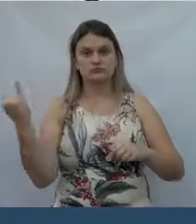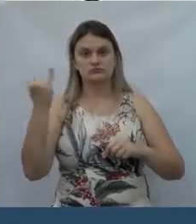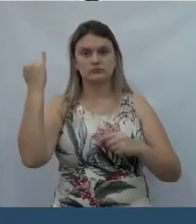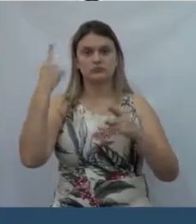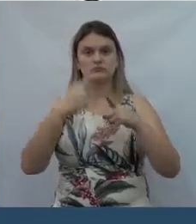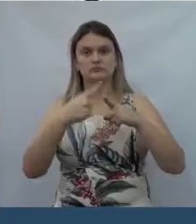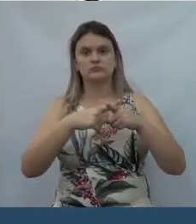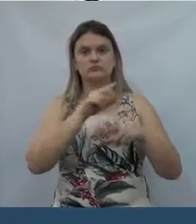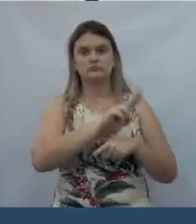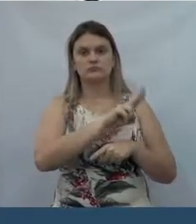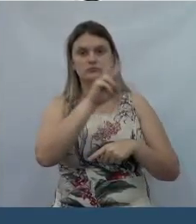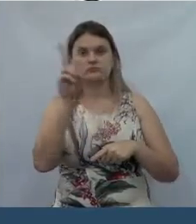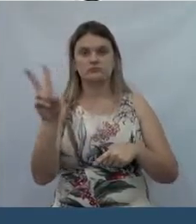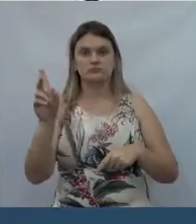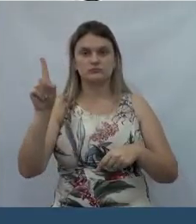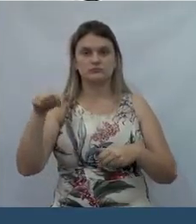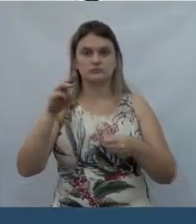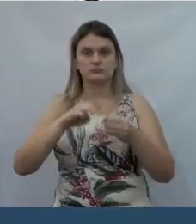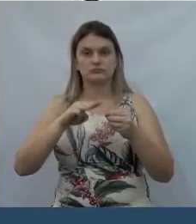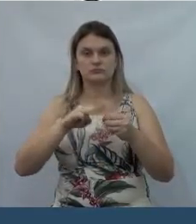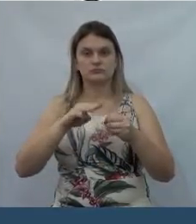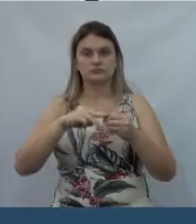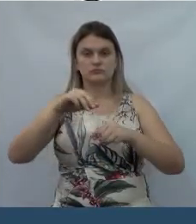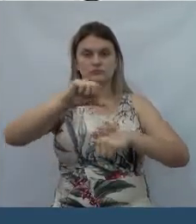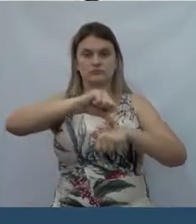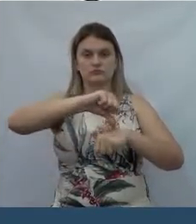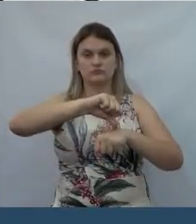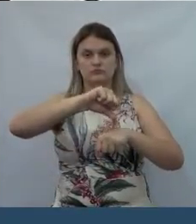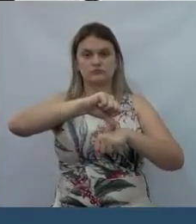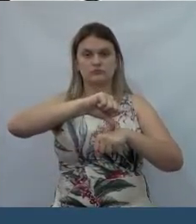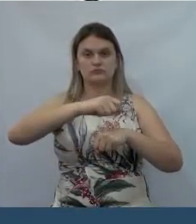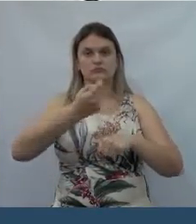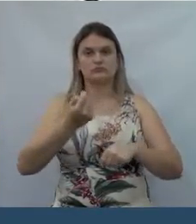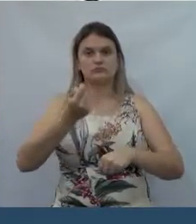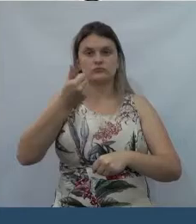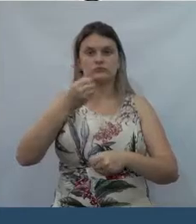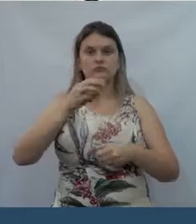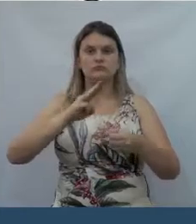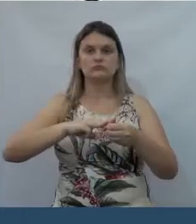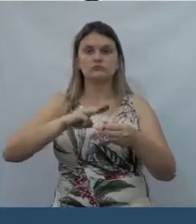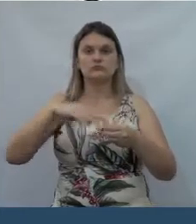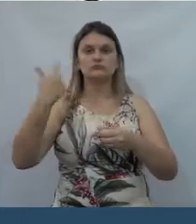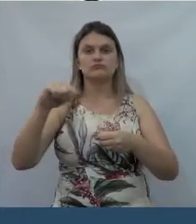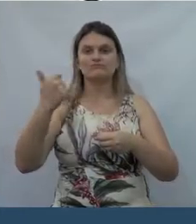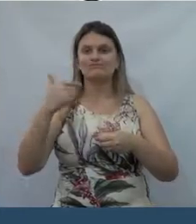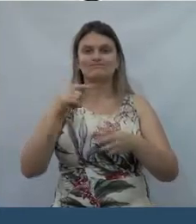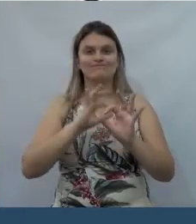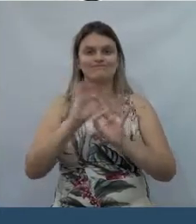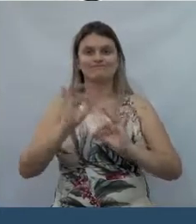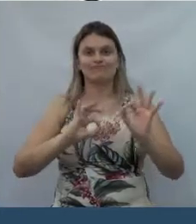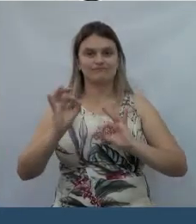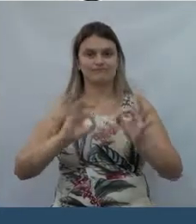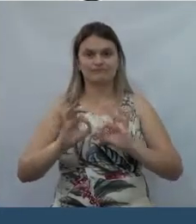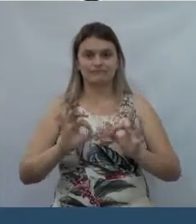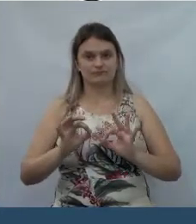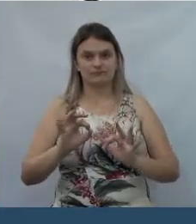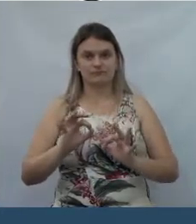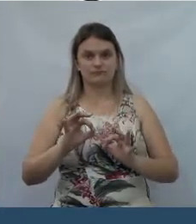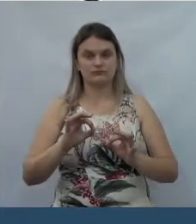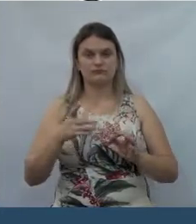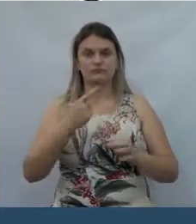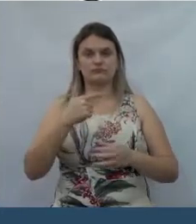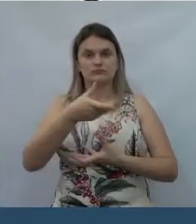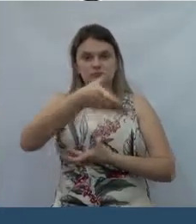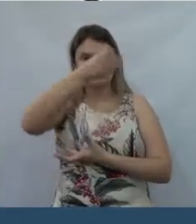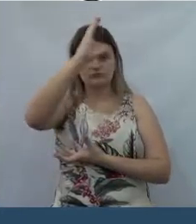União da Vitória ser um município polo e um dos poucos municípios que não tinha o Corpo